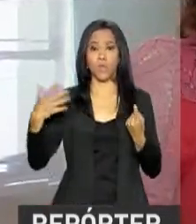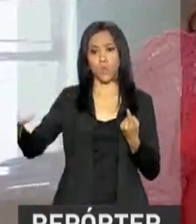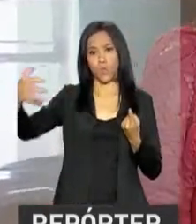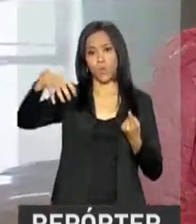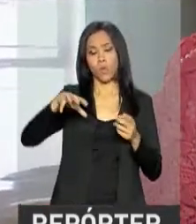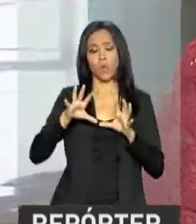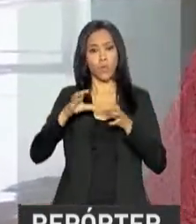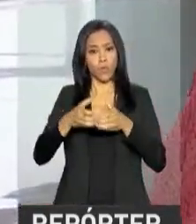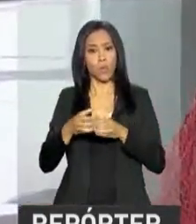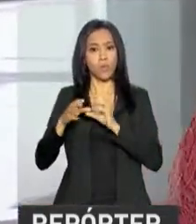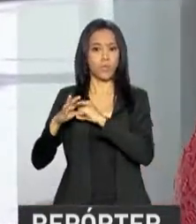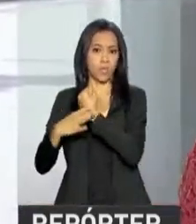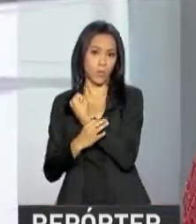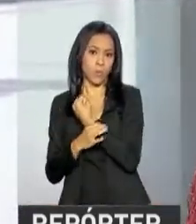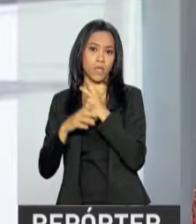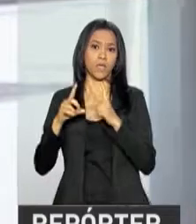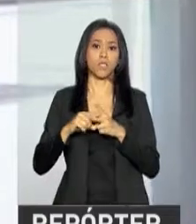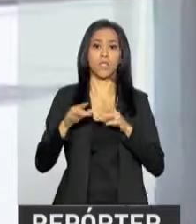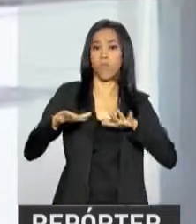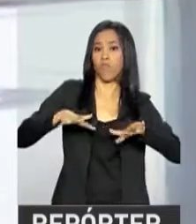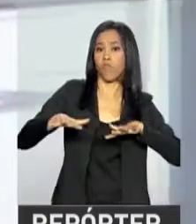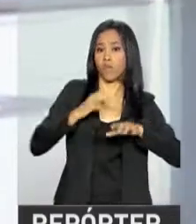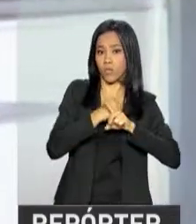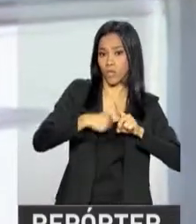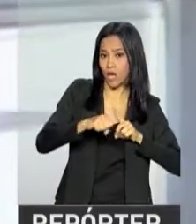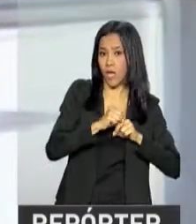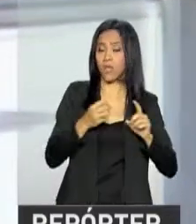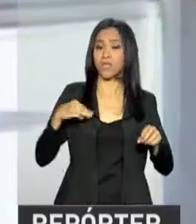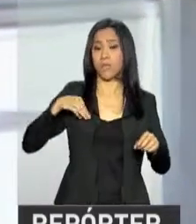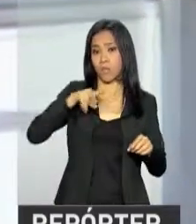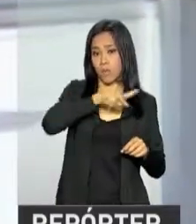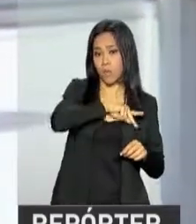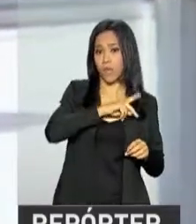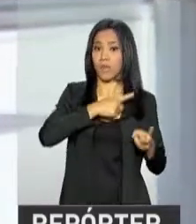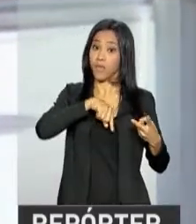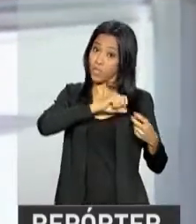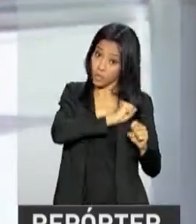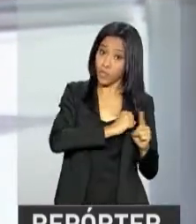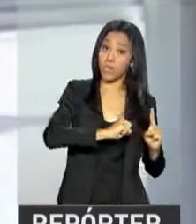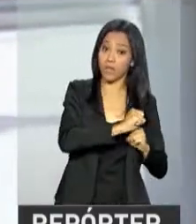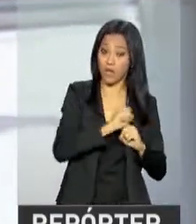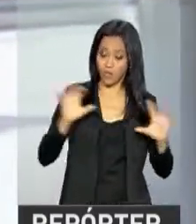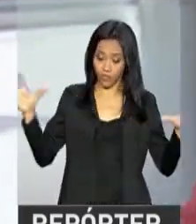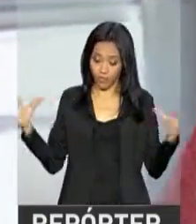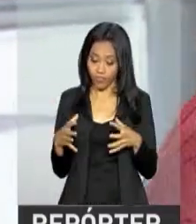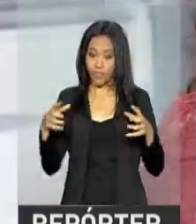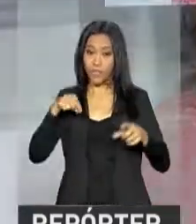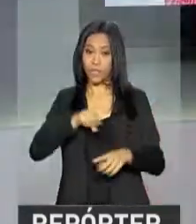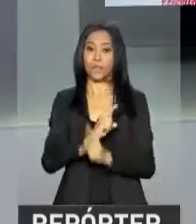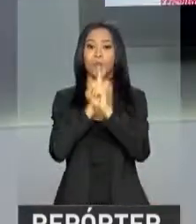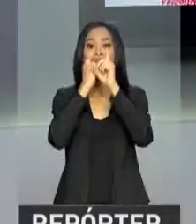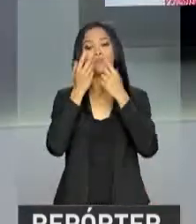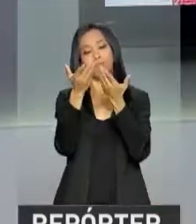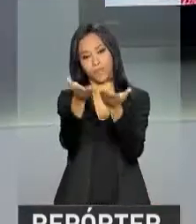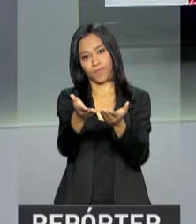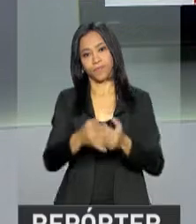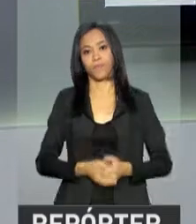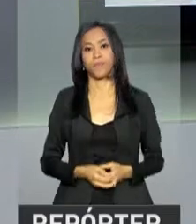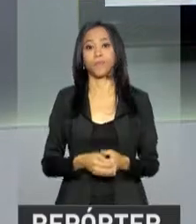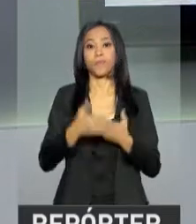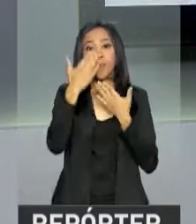à segurança pública movimentos sociais ministério público e sociedade civil a isso voltamos com você